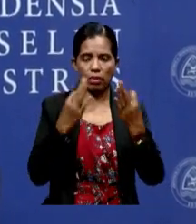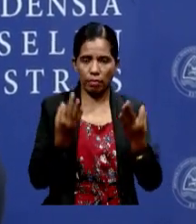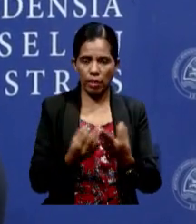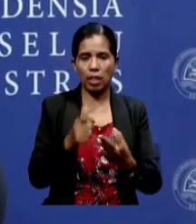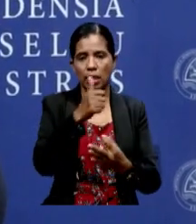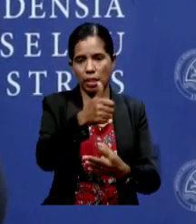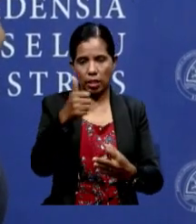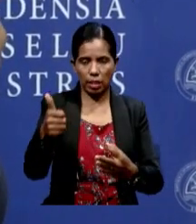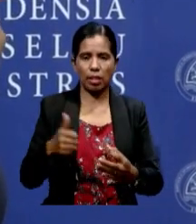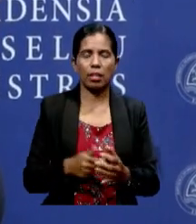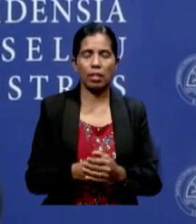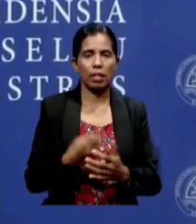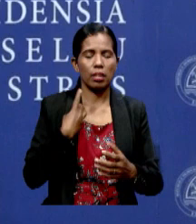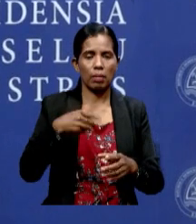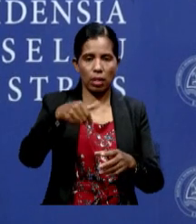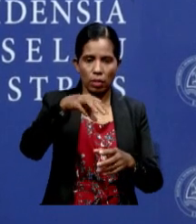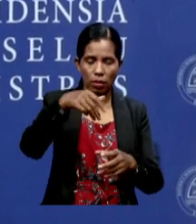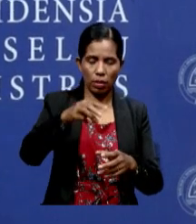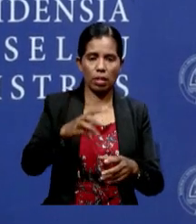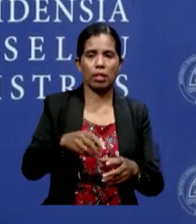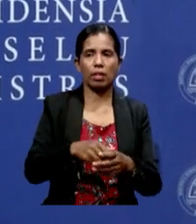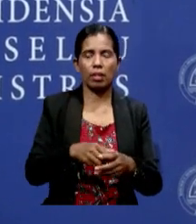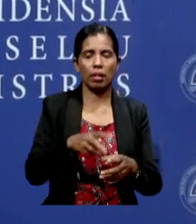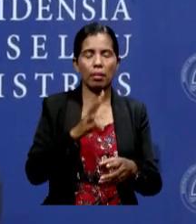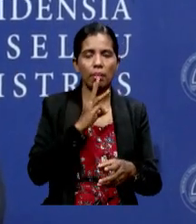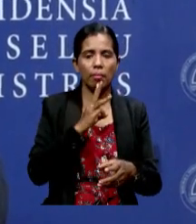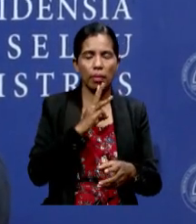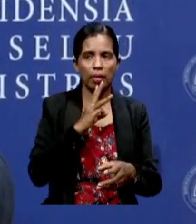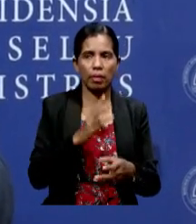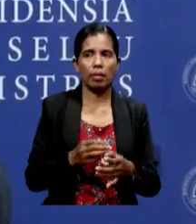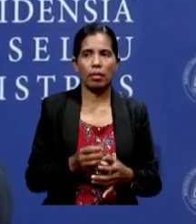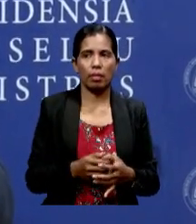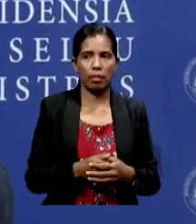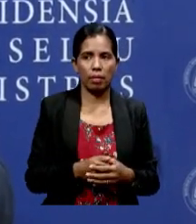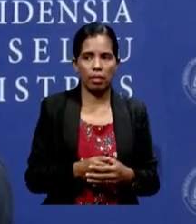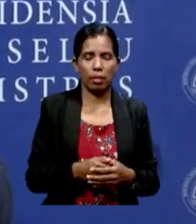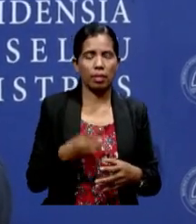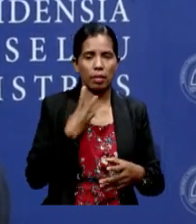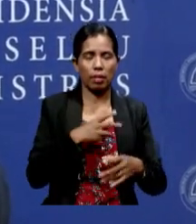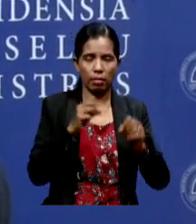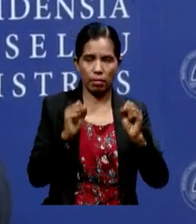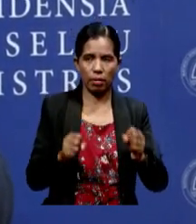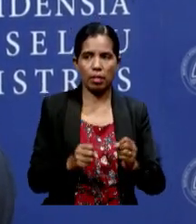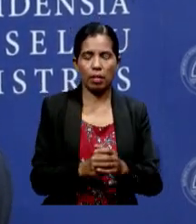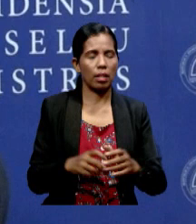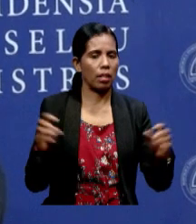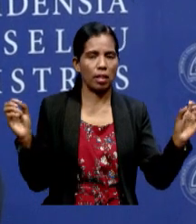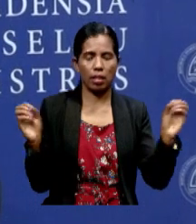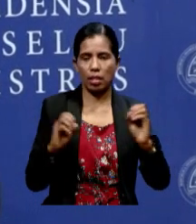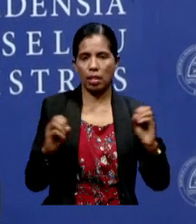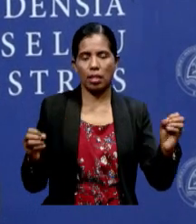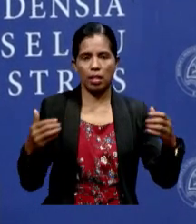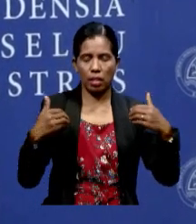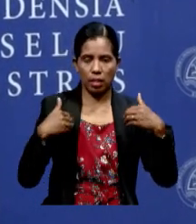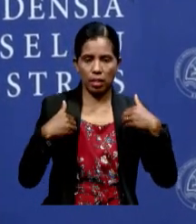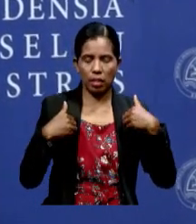lidak e te vele loke torneira e mu B kere nusi torneira garante katak la iha